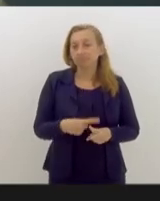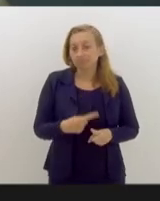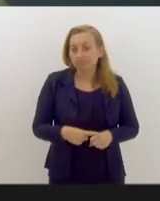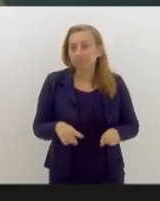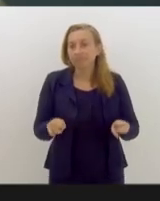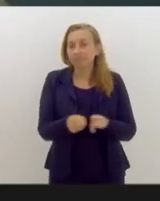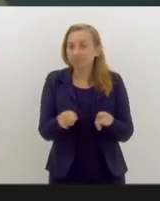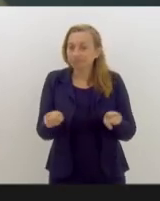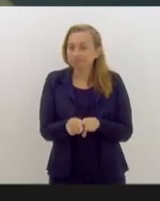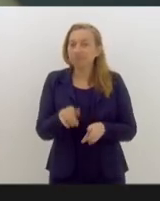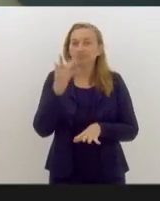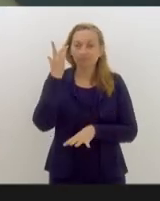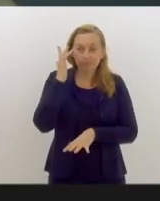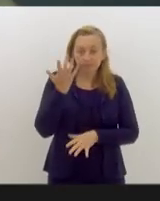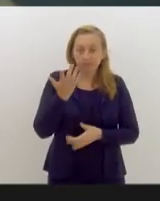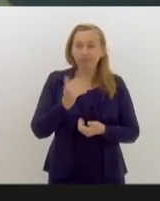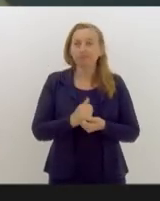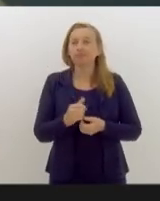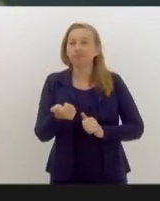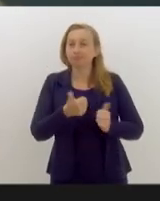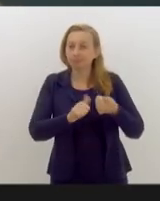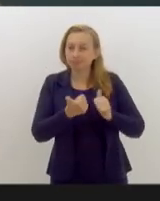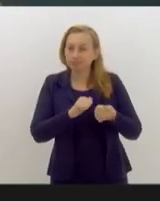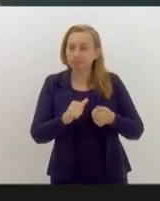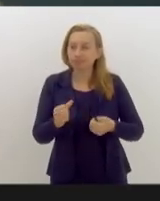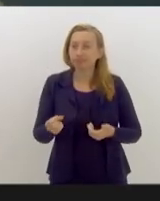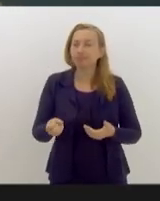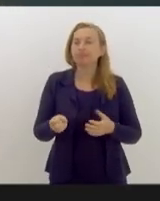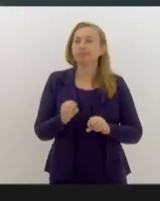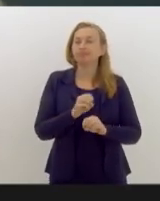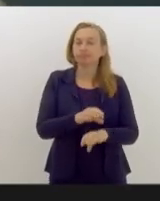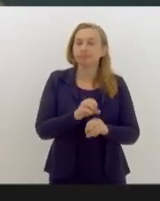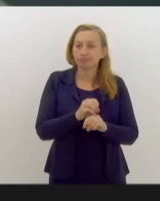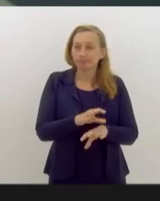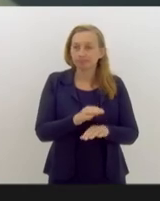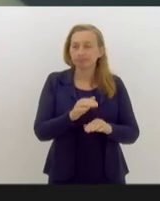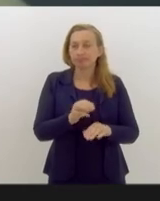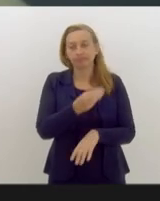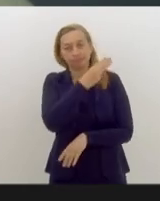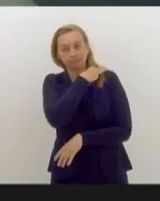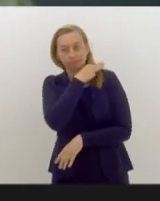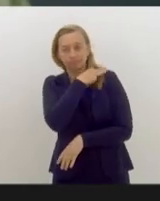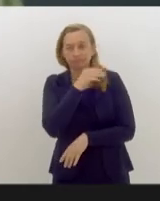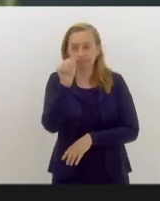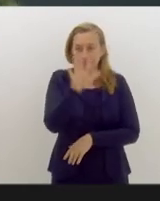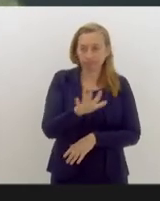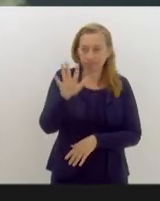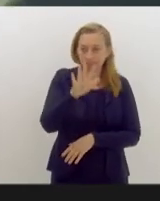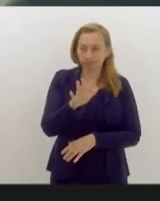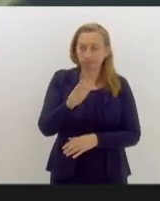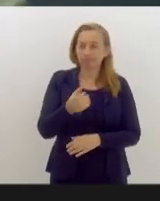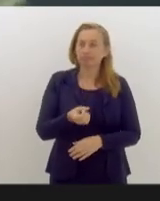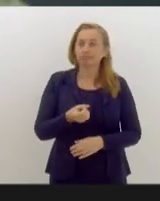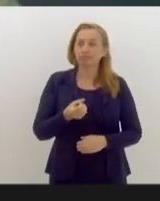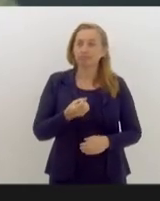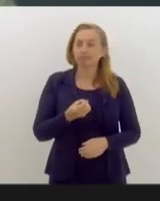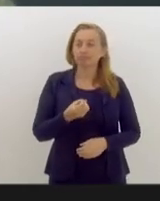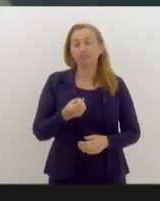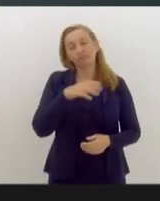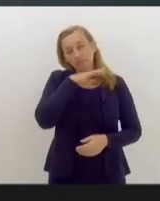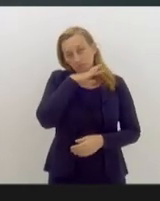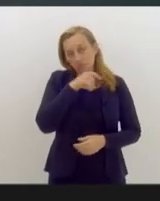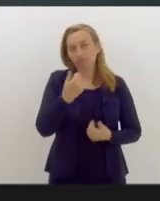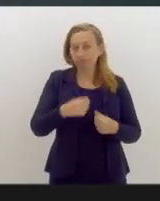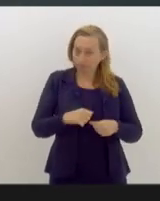também achava, né, e tinha avaliação de que o ensino médio de formação geral, da forma como vinha sendo, também era, era muito ruim,